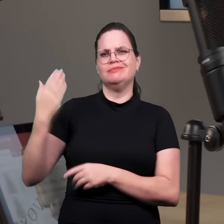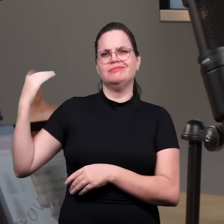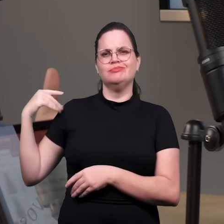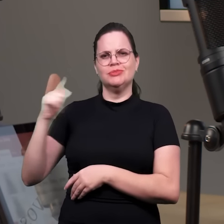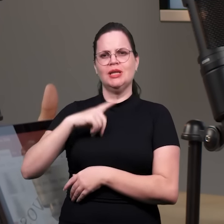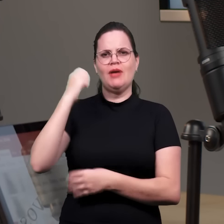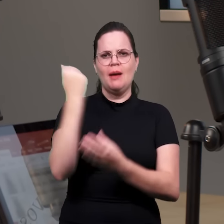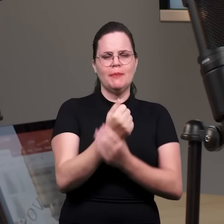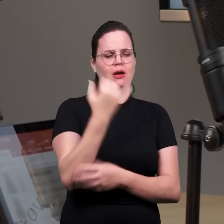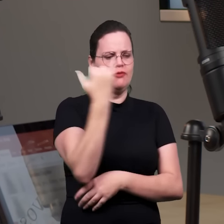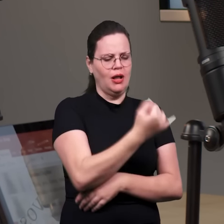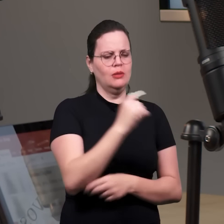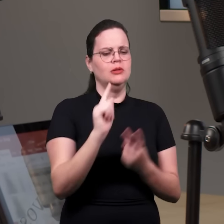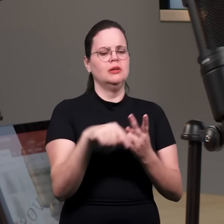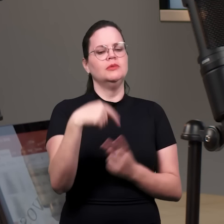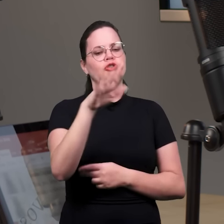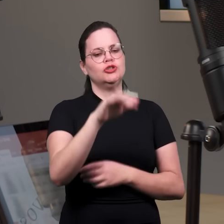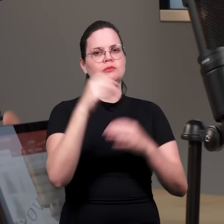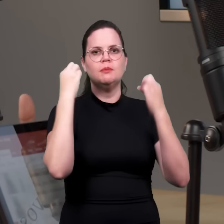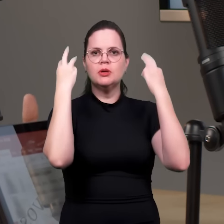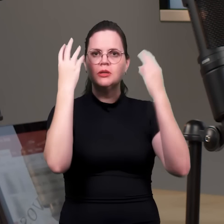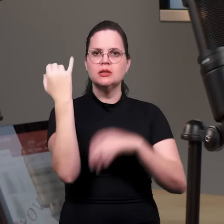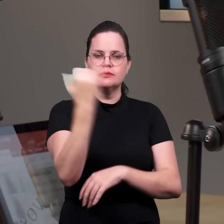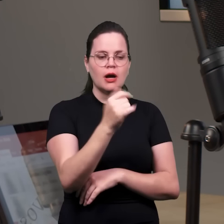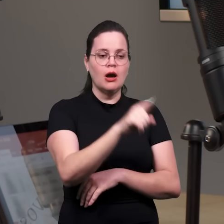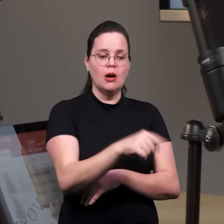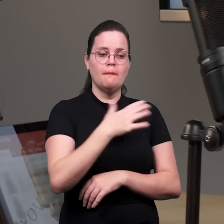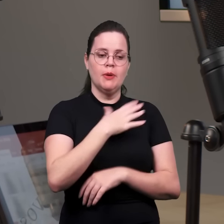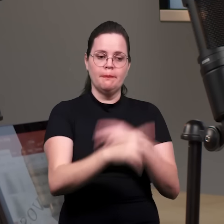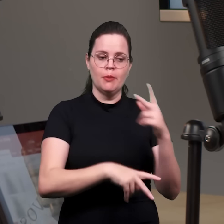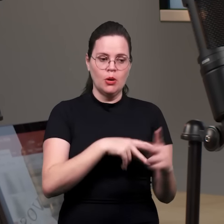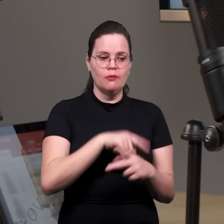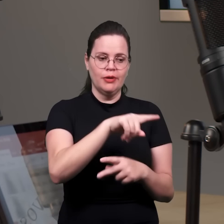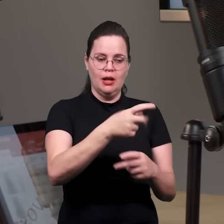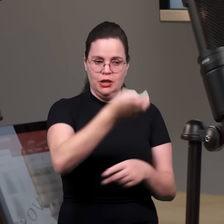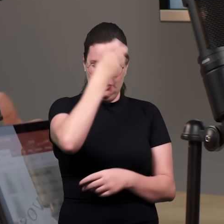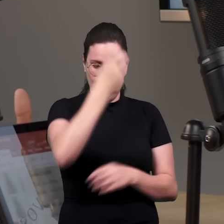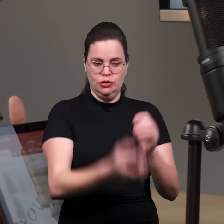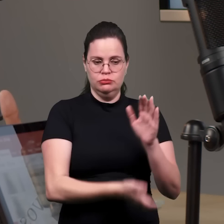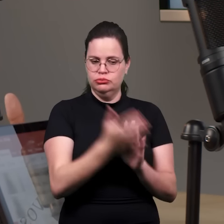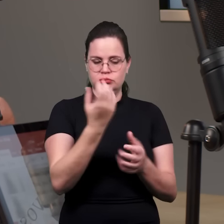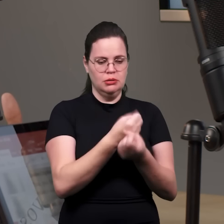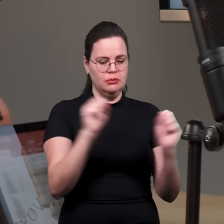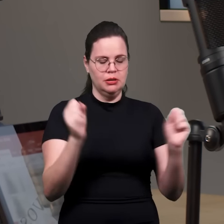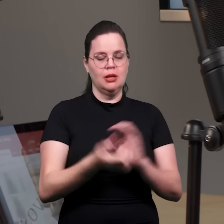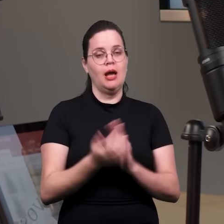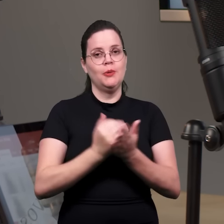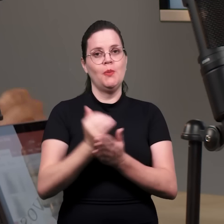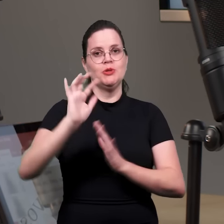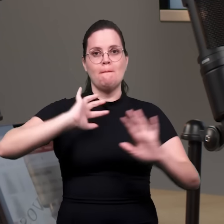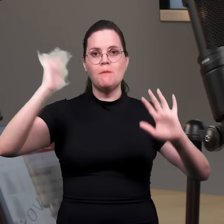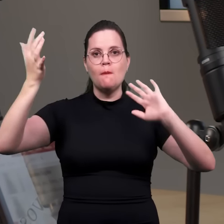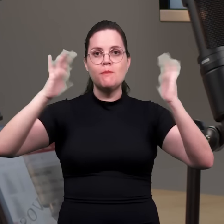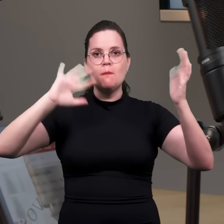Moisés e diz a ele que iria tirar o seu povo do Egito, Deus começou a operar os seus sinais e